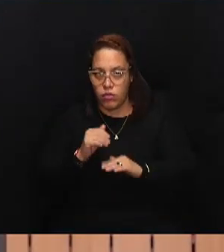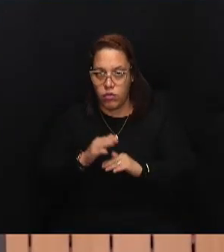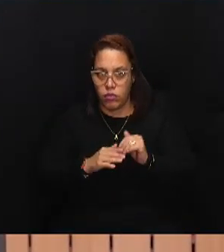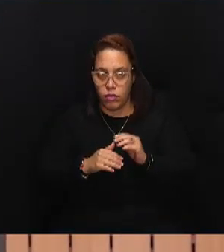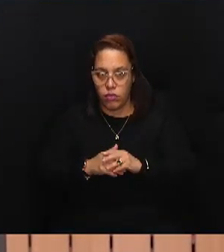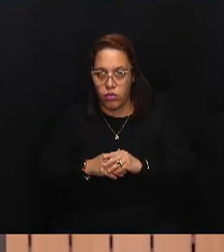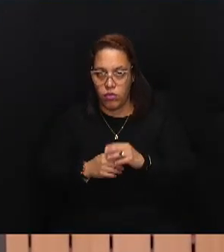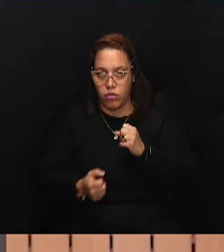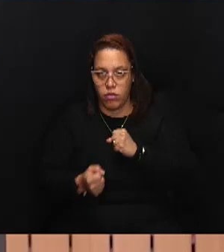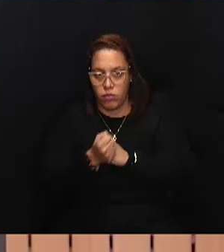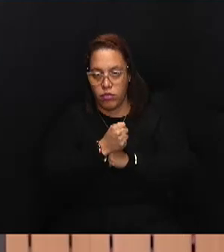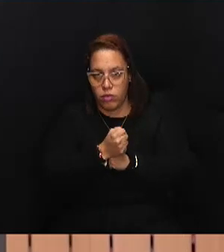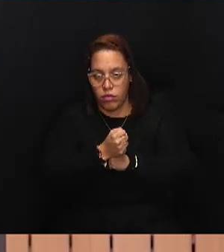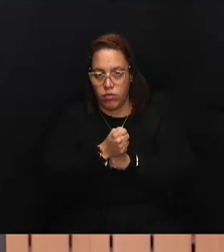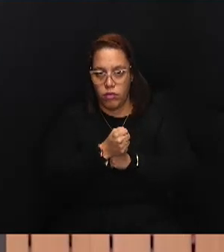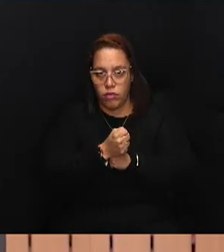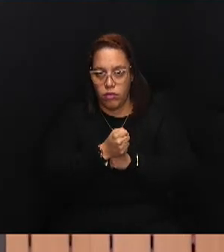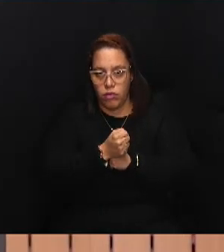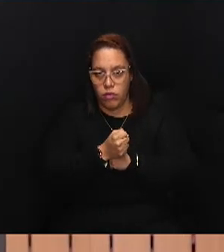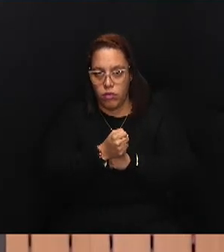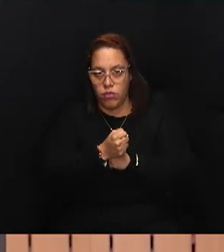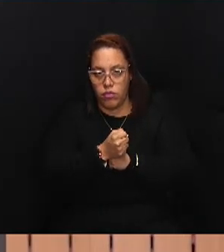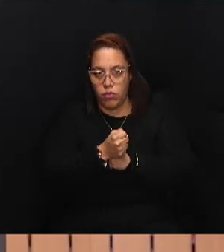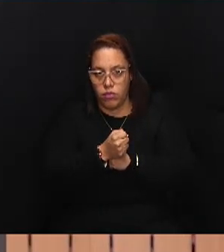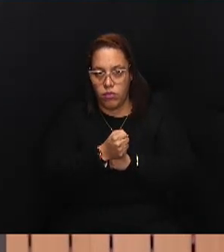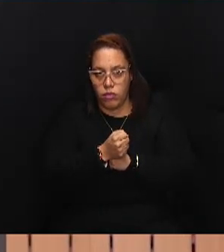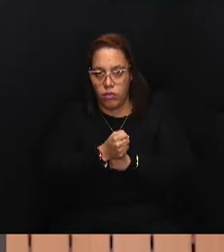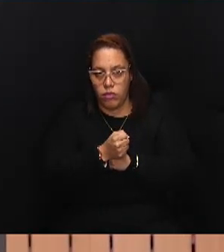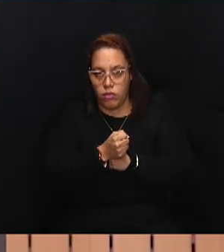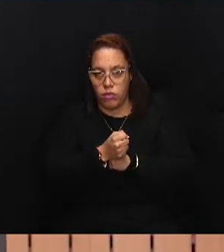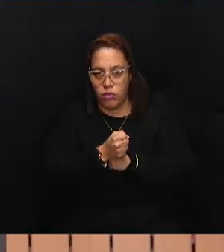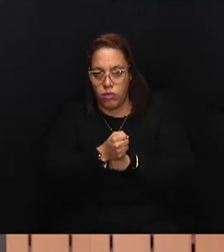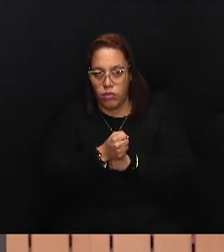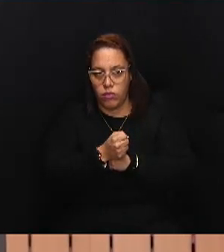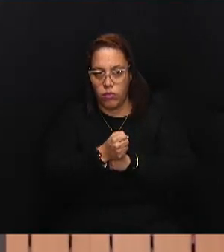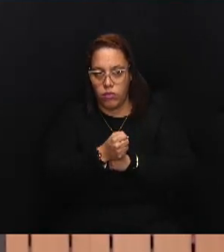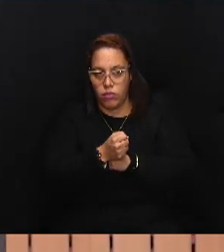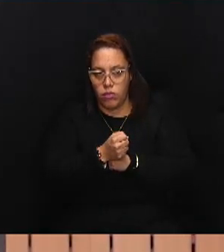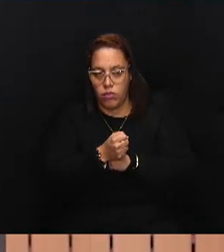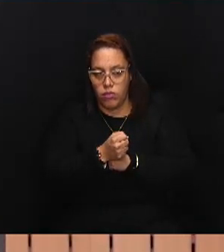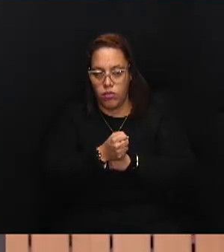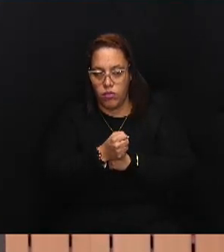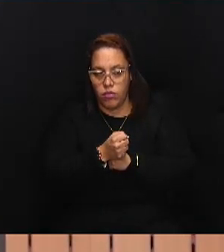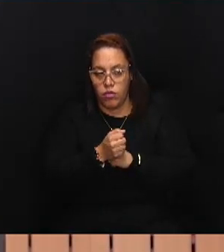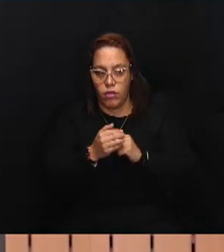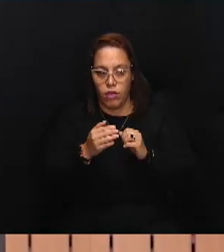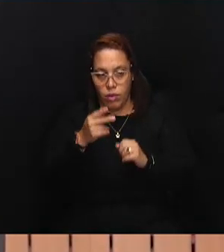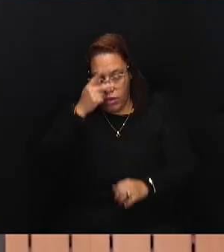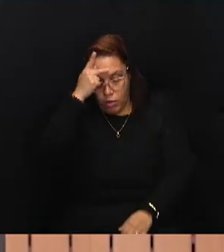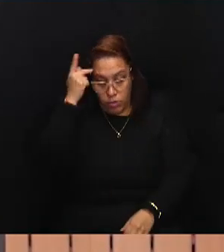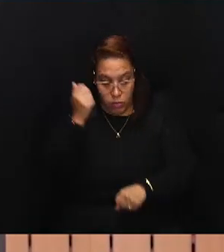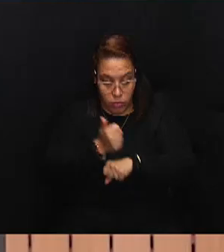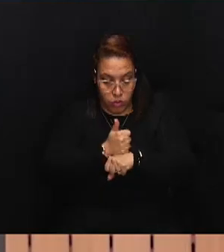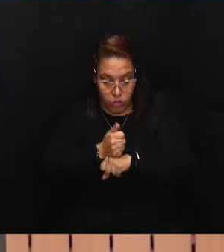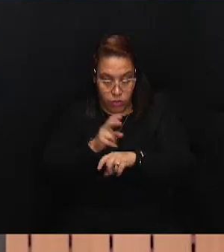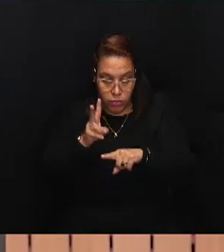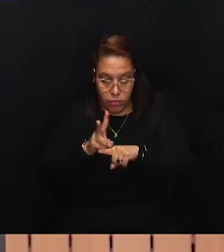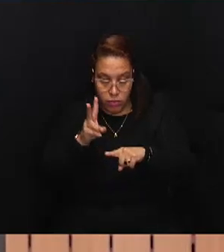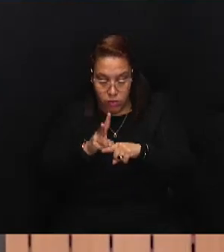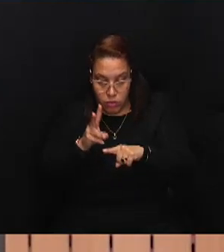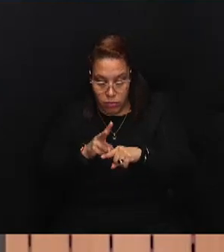do proteção do cuidador em domicílio, proteção social, para que